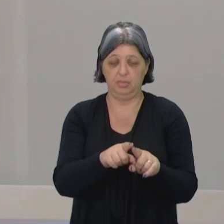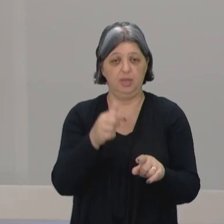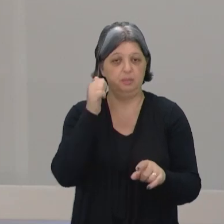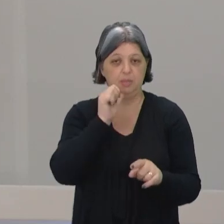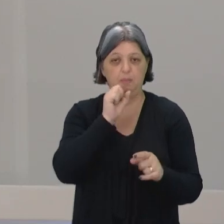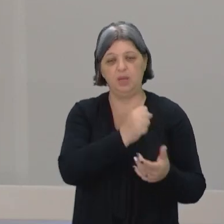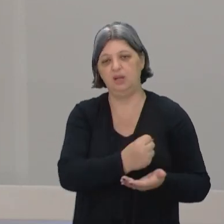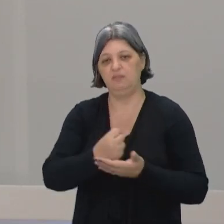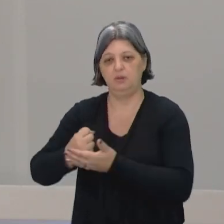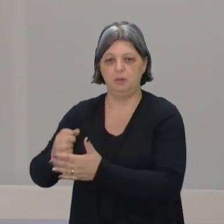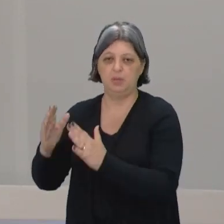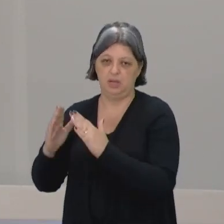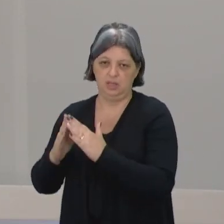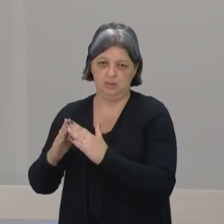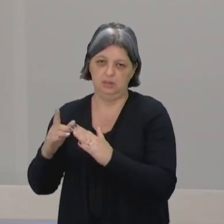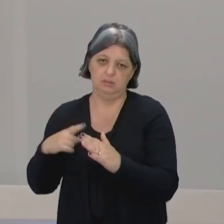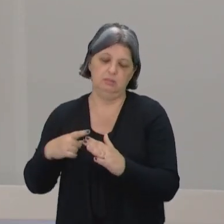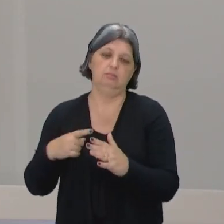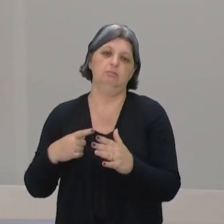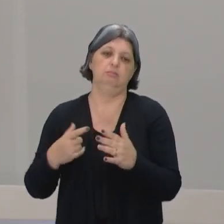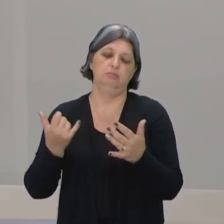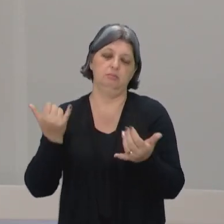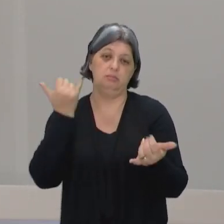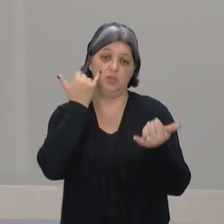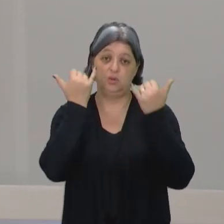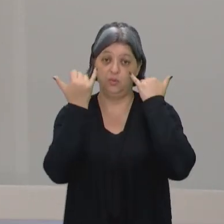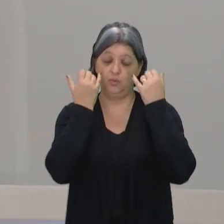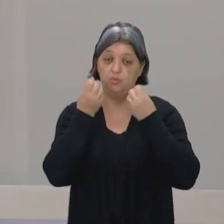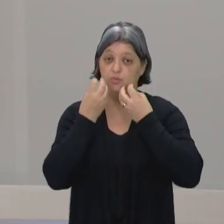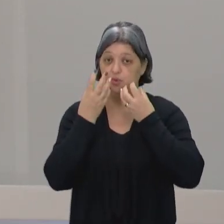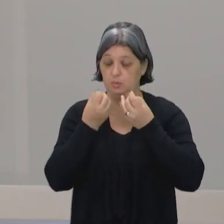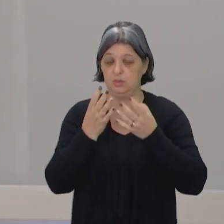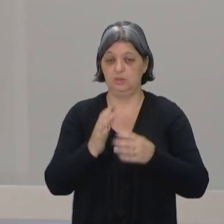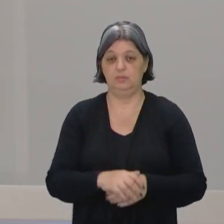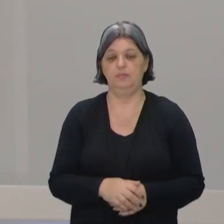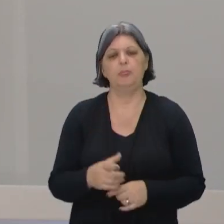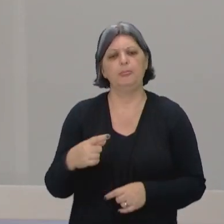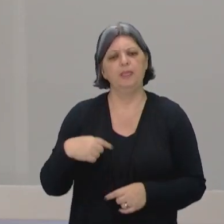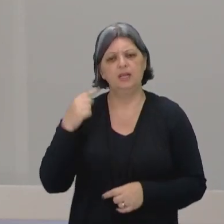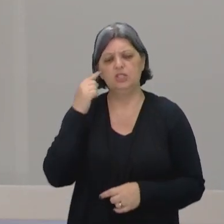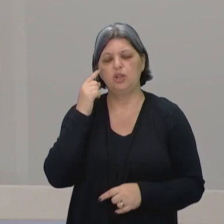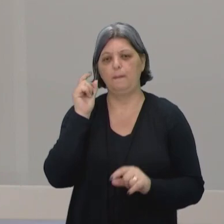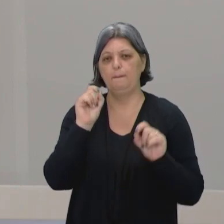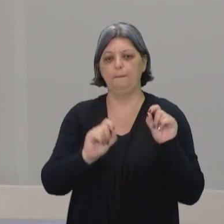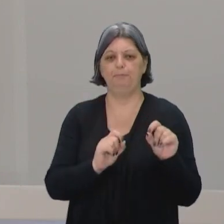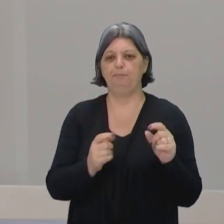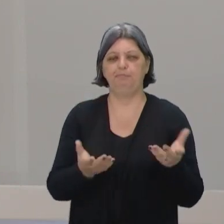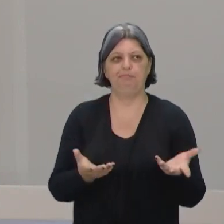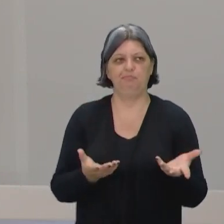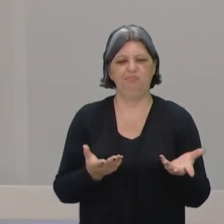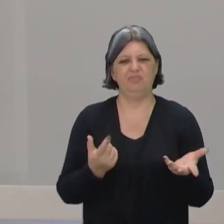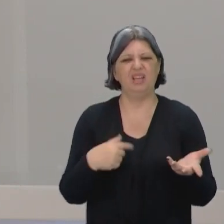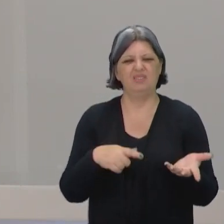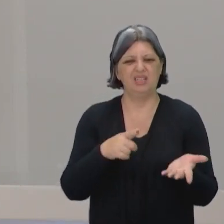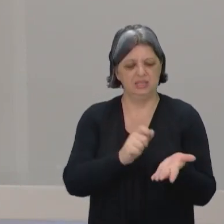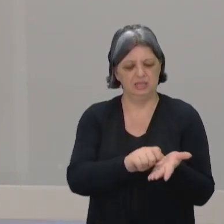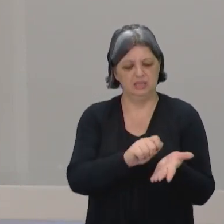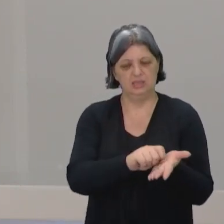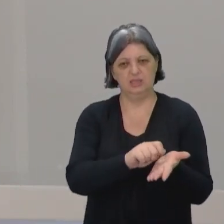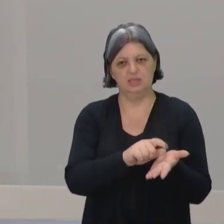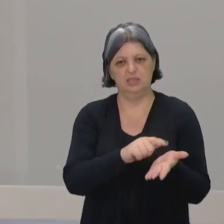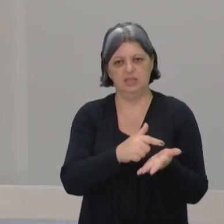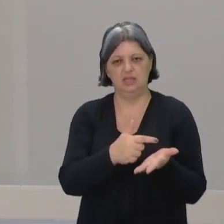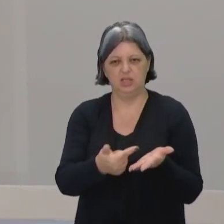a gente consumia esse tipo de informação. E tinha também aquele pensamento de, tá escrito em tal jornal, então